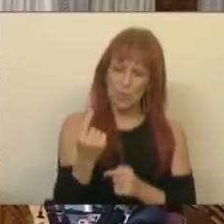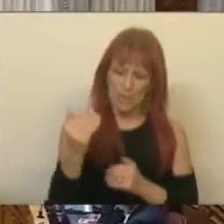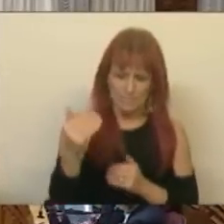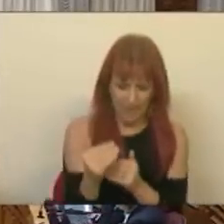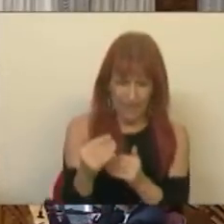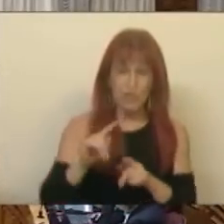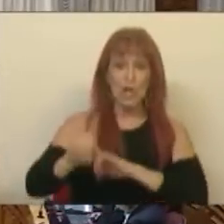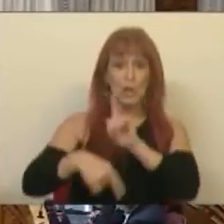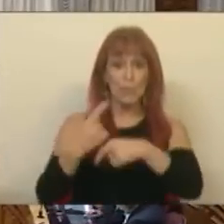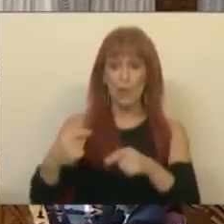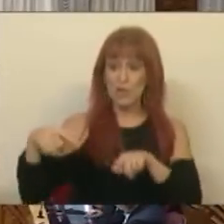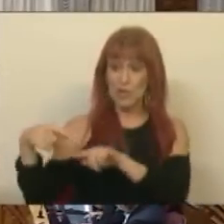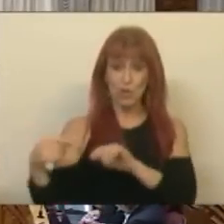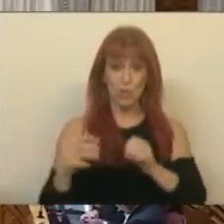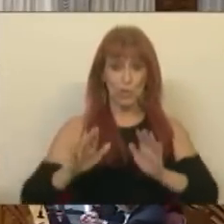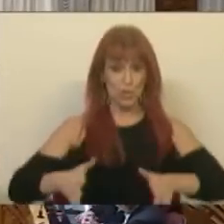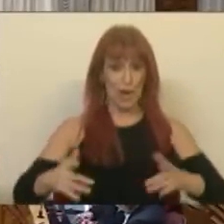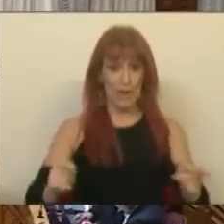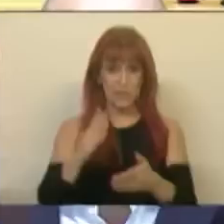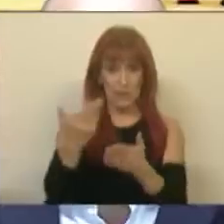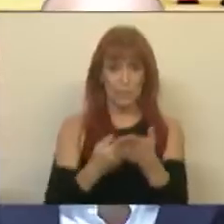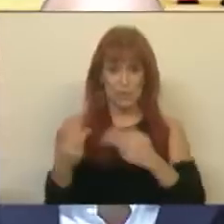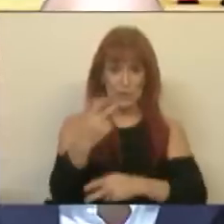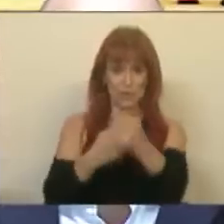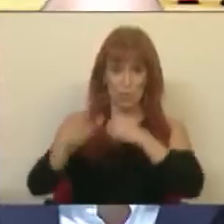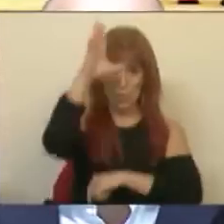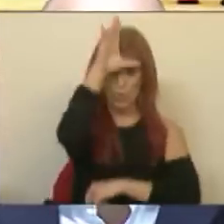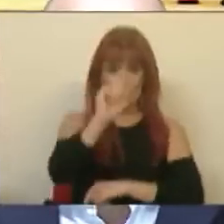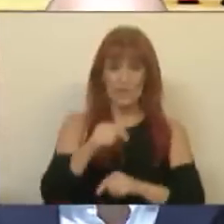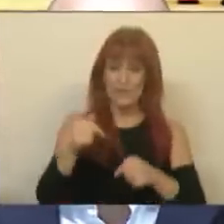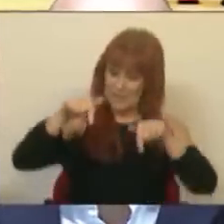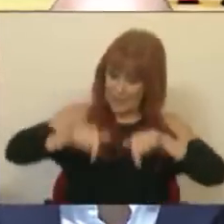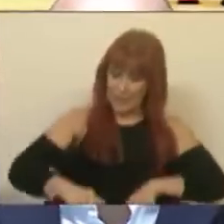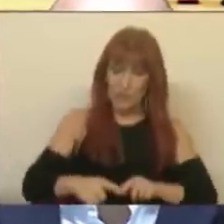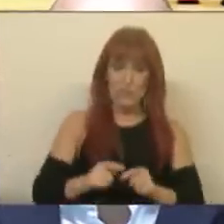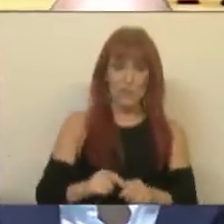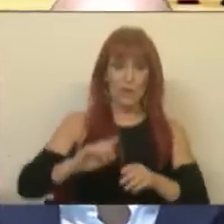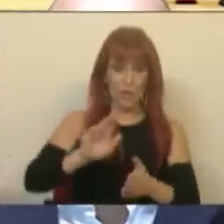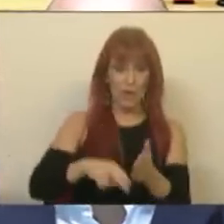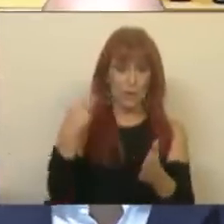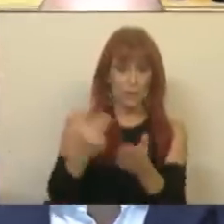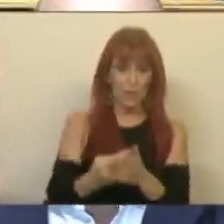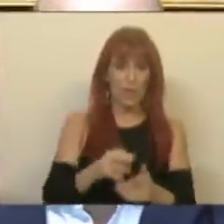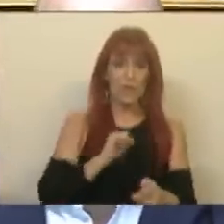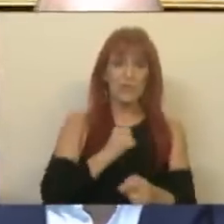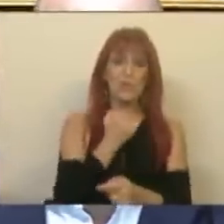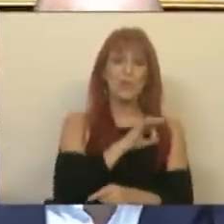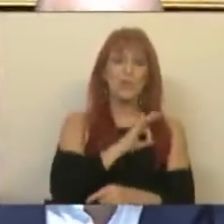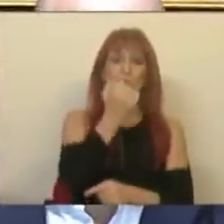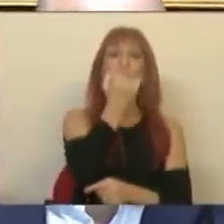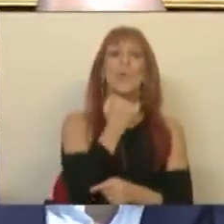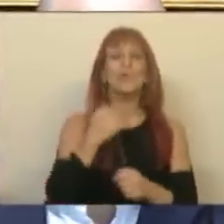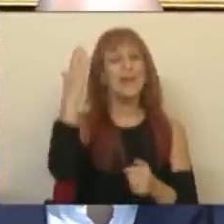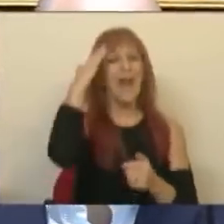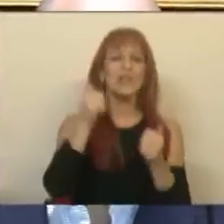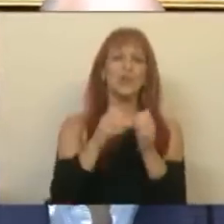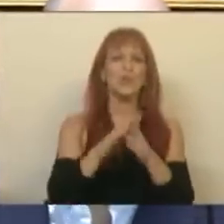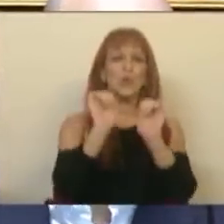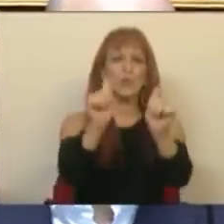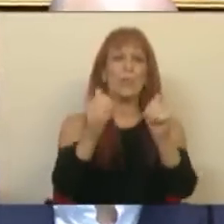depois temos estado a discutir a Moção de censura que foi aqui recusados ficou tudo bem